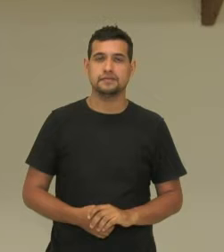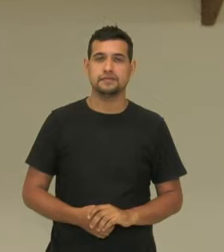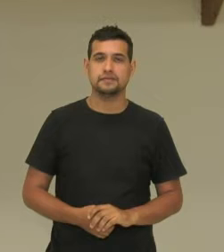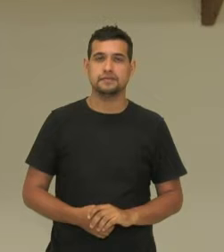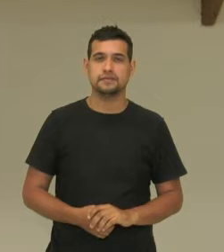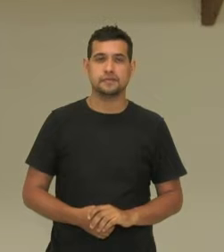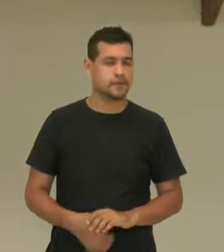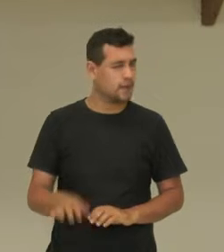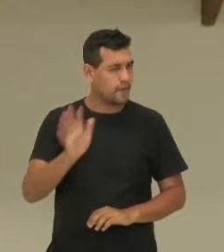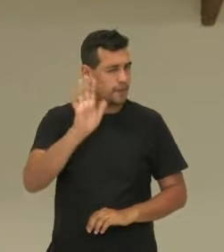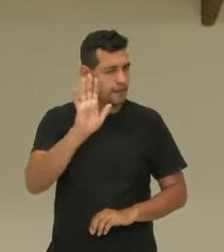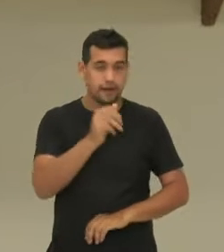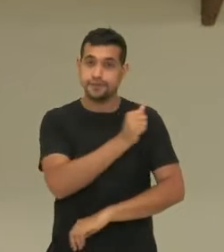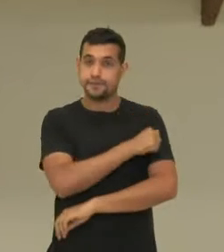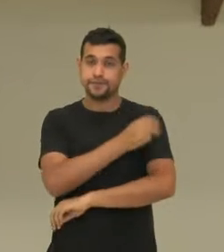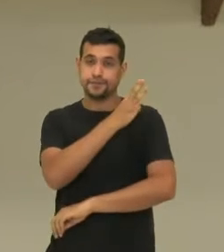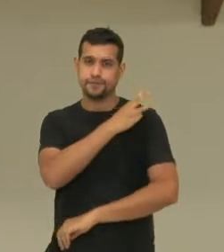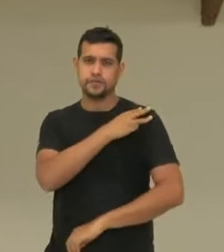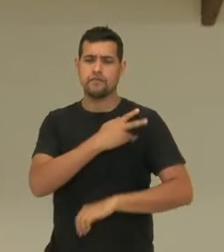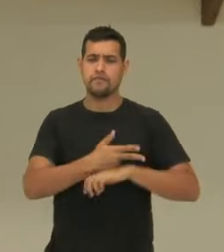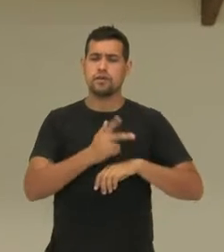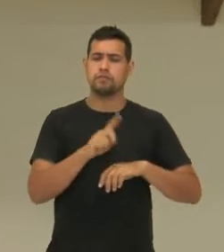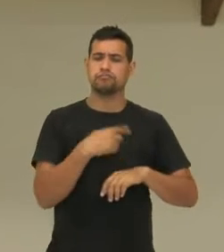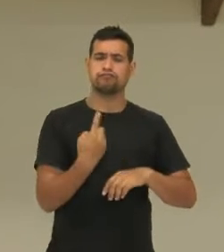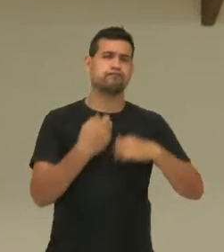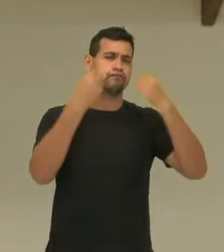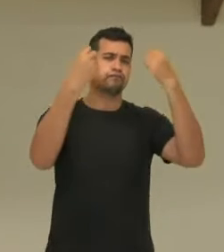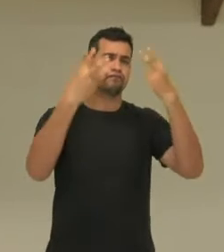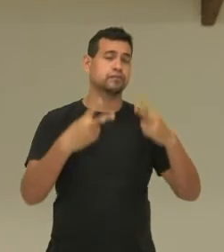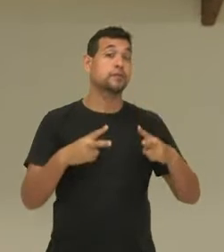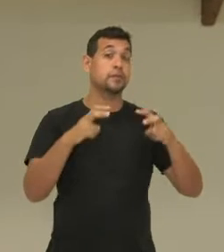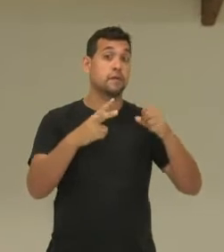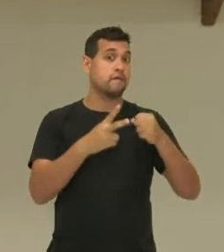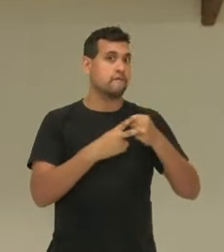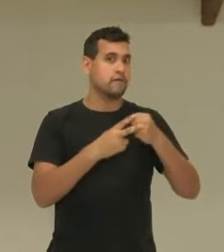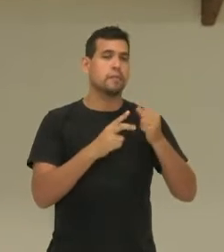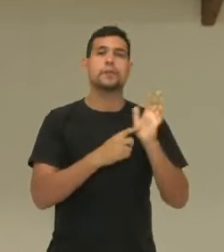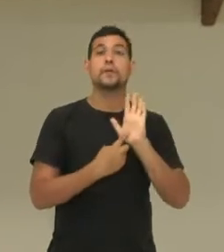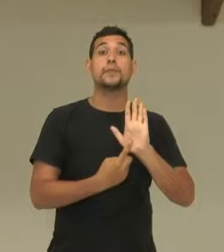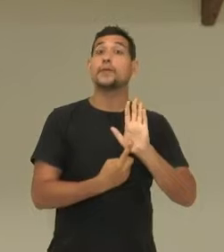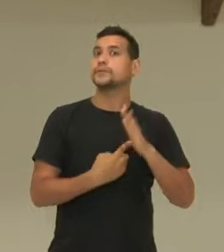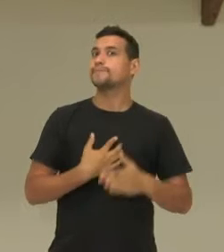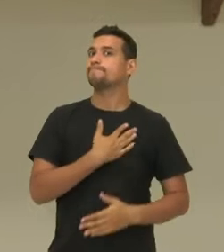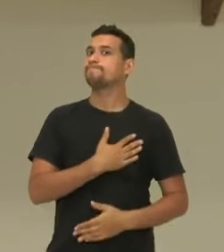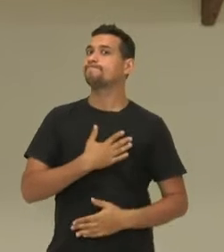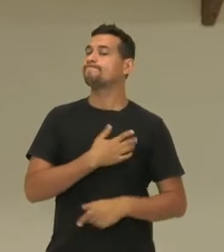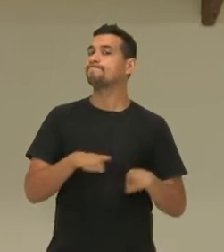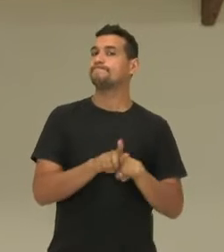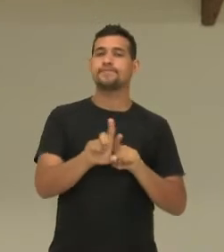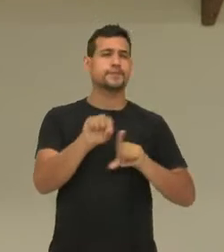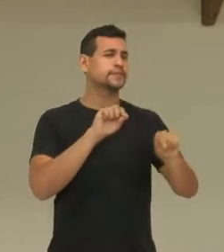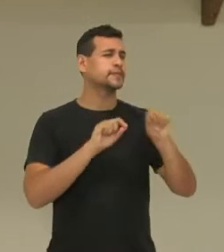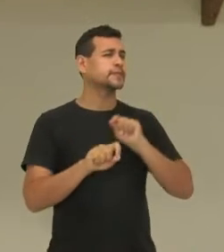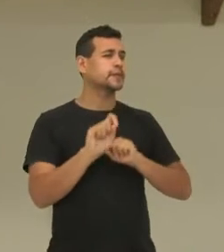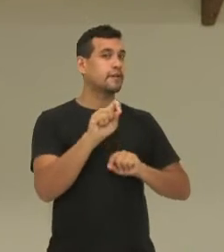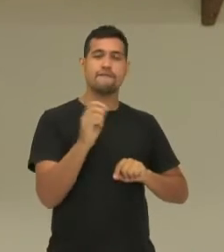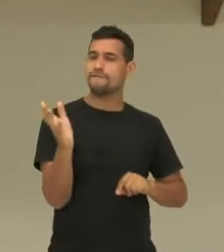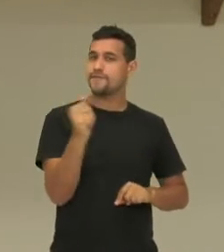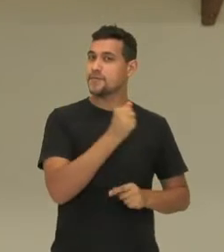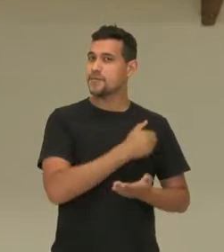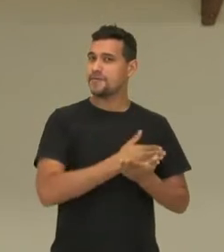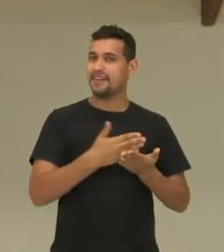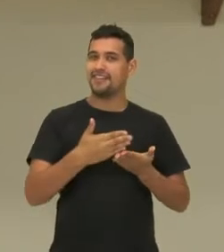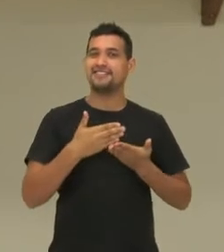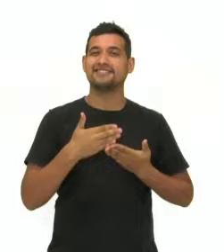Olá estudantes da terceira série nesse vídeo vamos falar sobre verbos que expressam gostos e preferências vamos